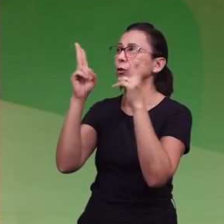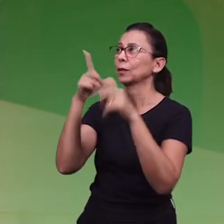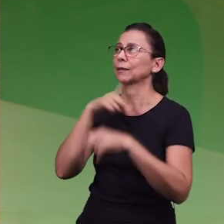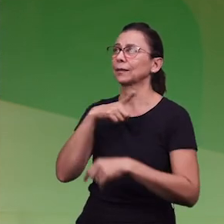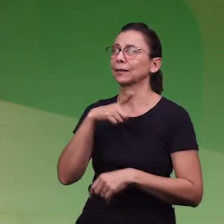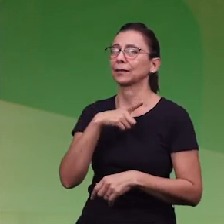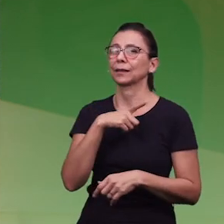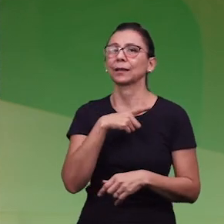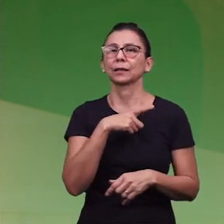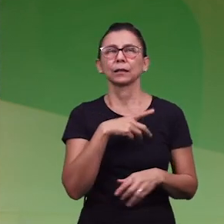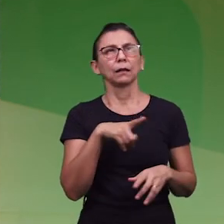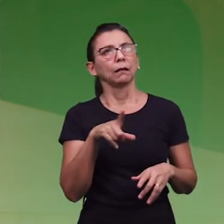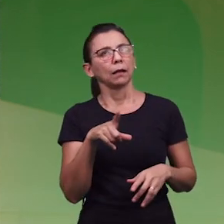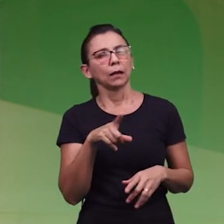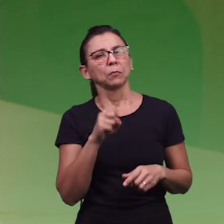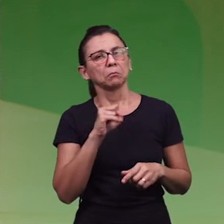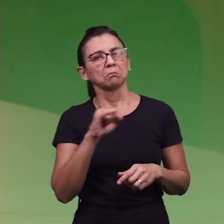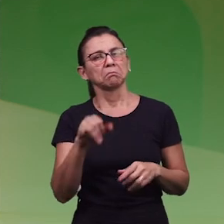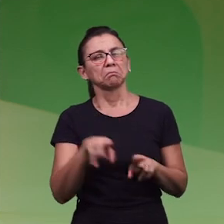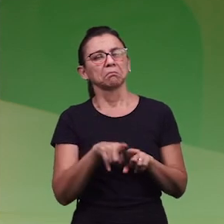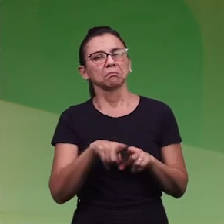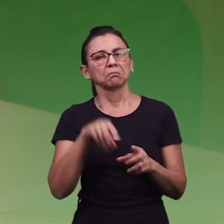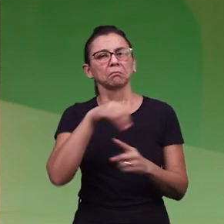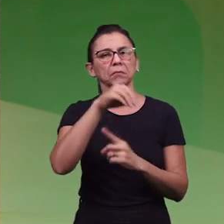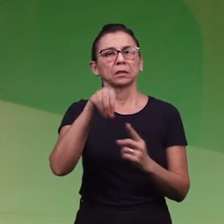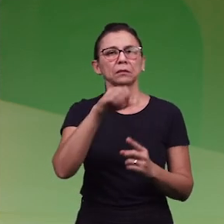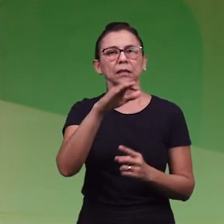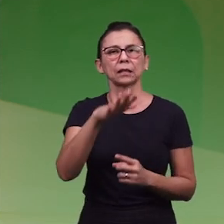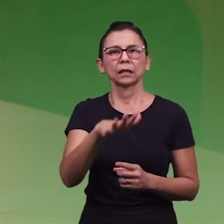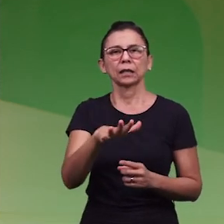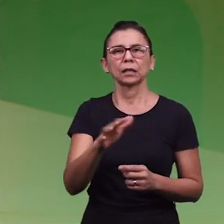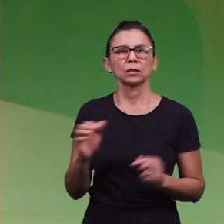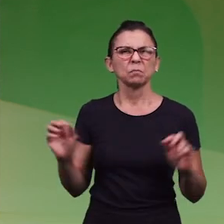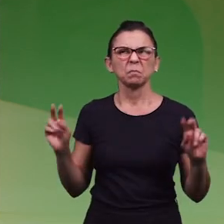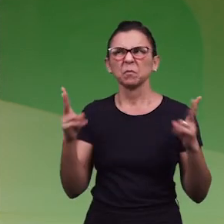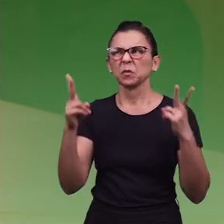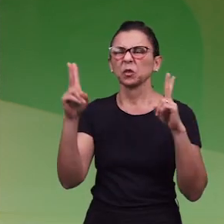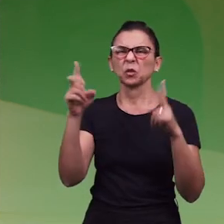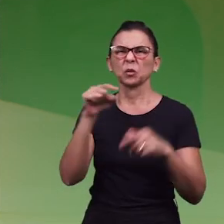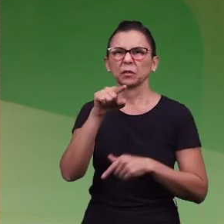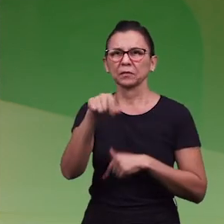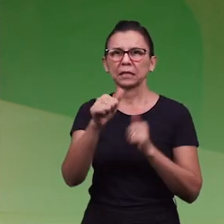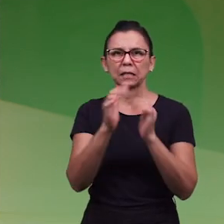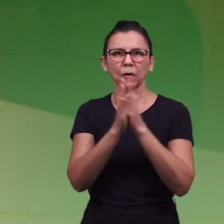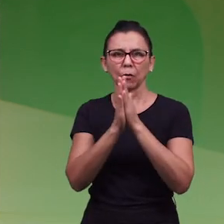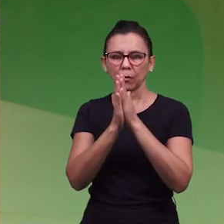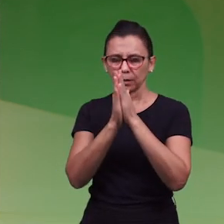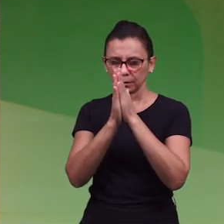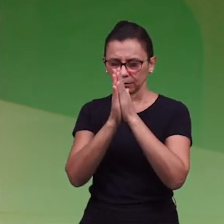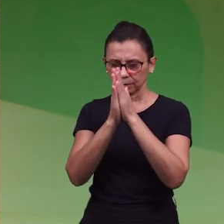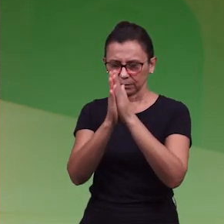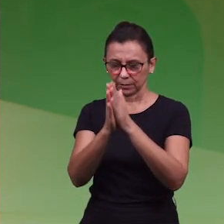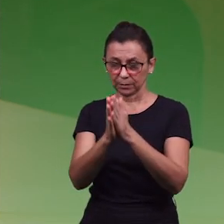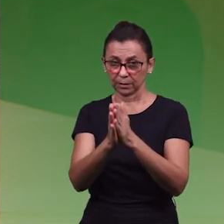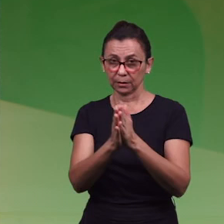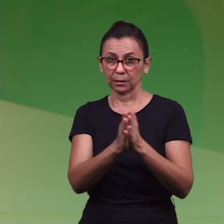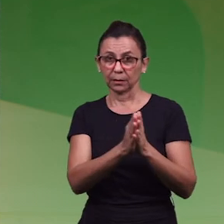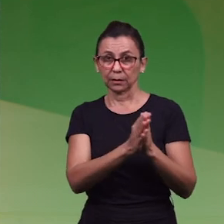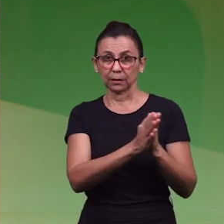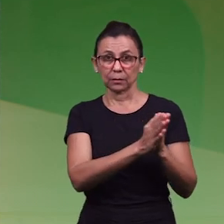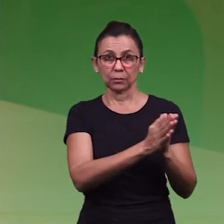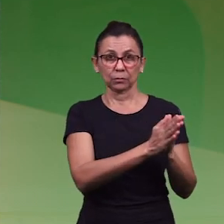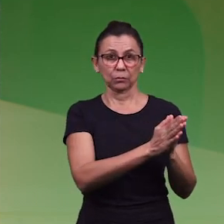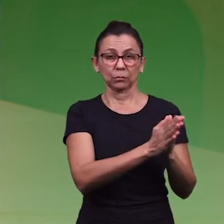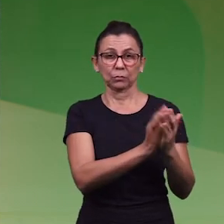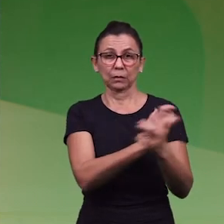diria até que o recurso da graça, ele é considerado também uma arma de vitória, porque quando você está orando, as oposições, elas